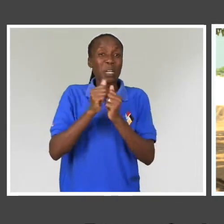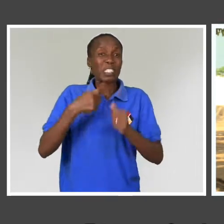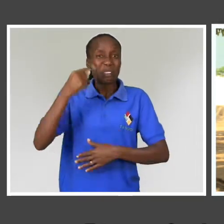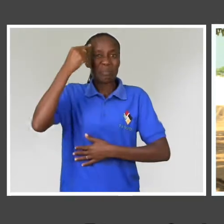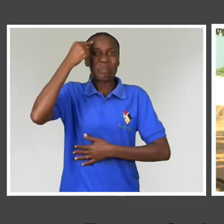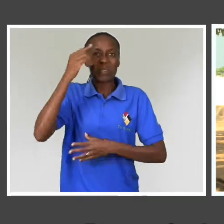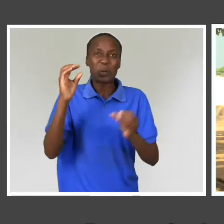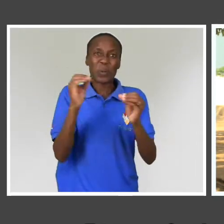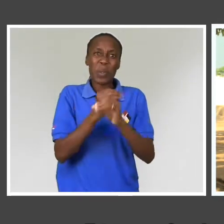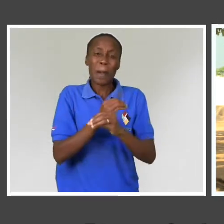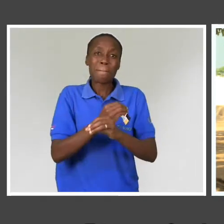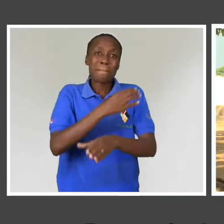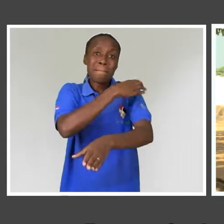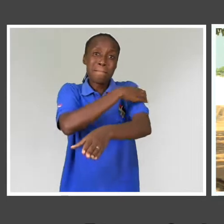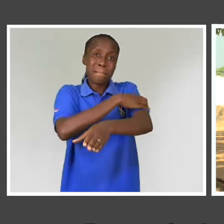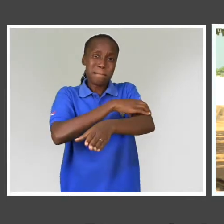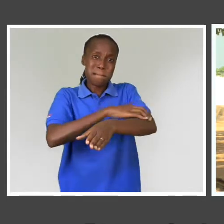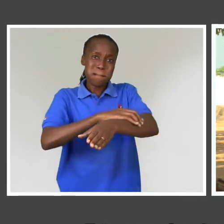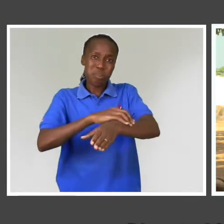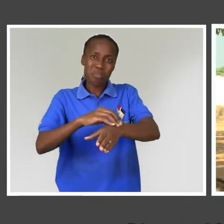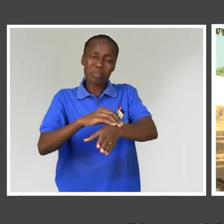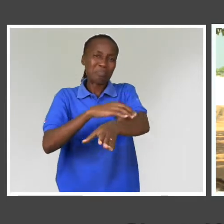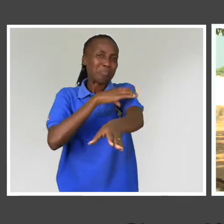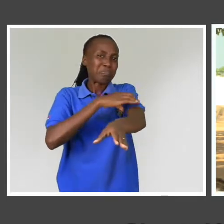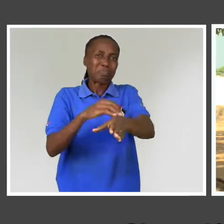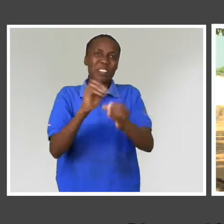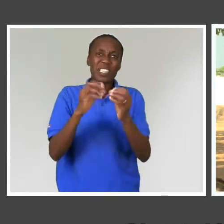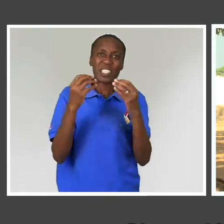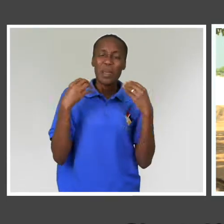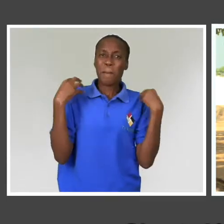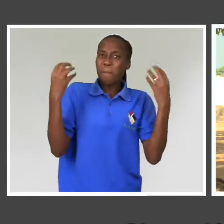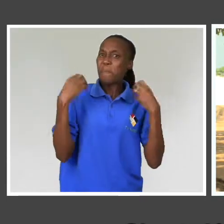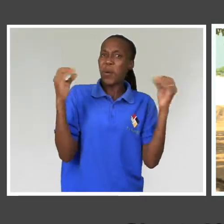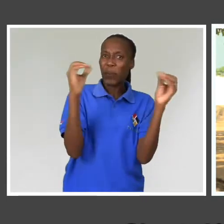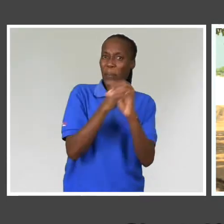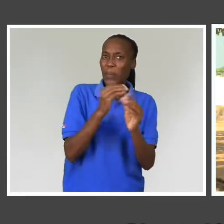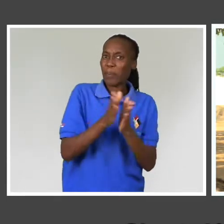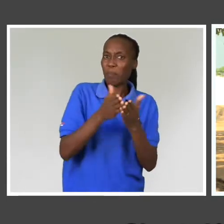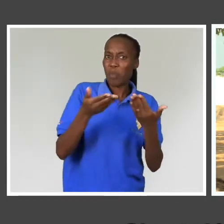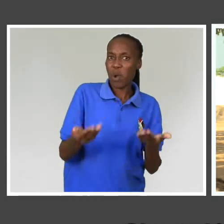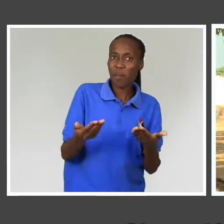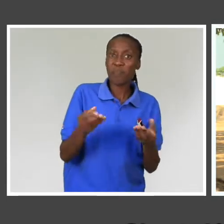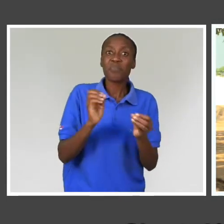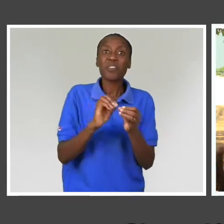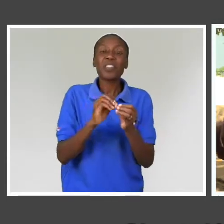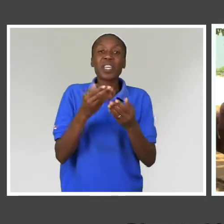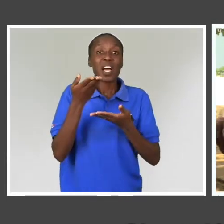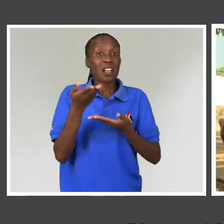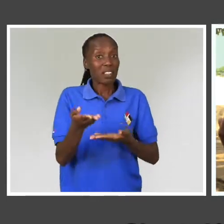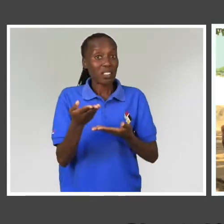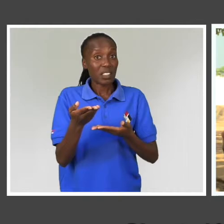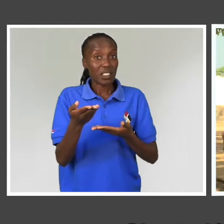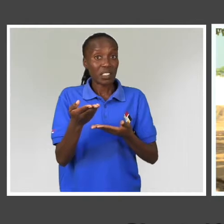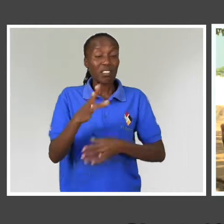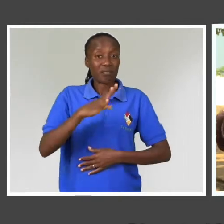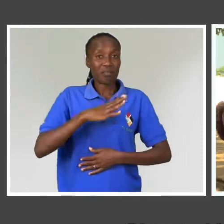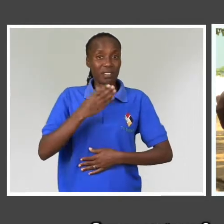mas vai dobrar, ele não aceita. O braço também, ele não estica, não fecha. Travou o pé.